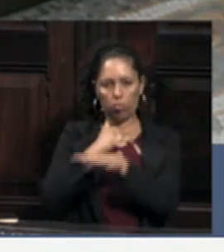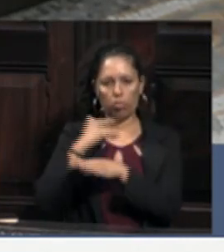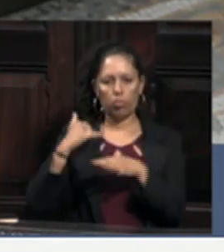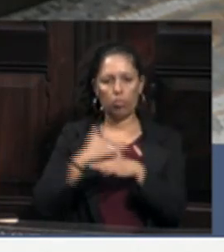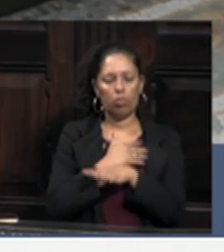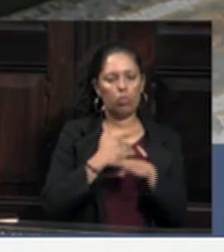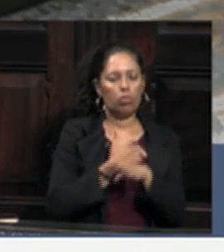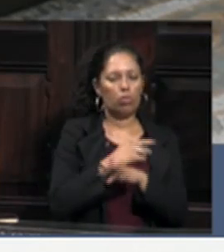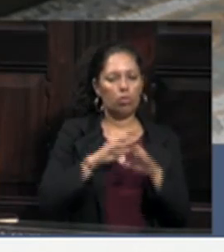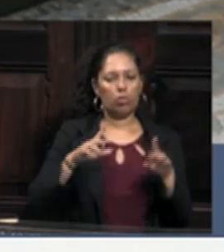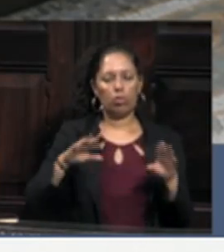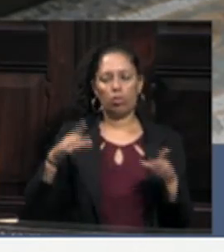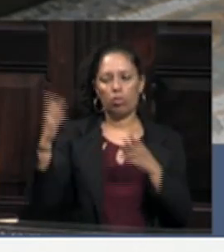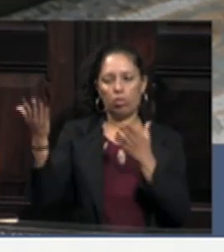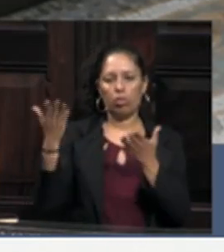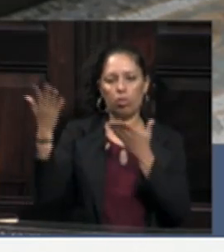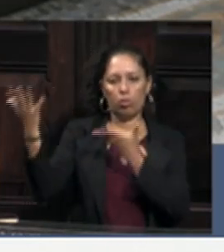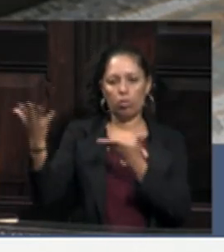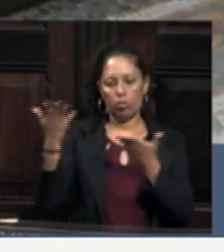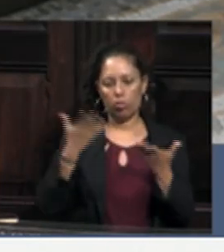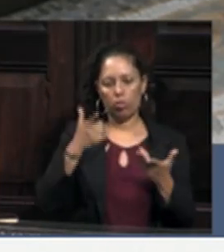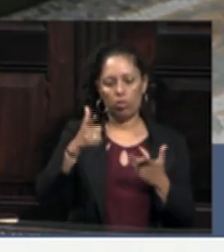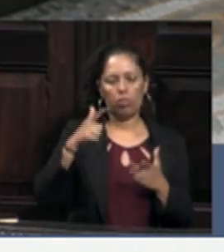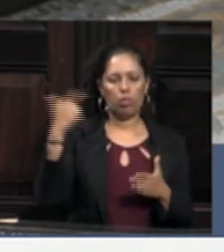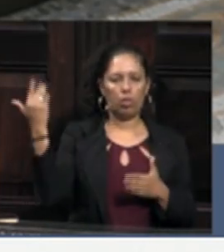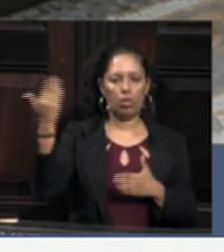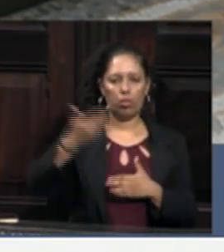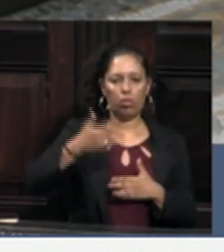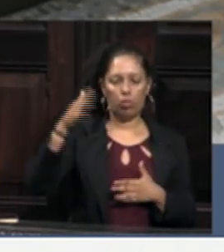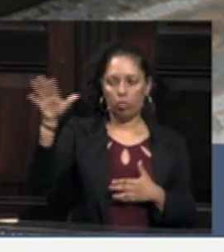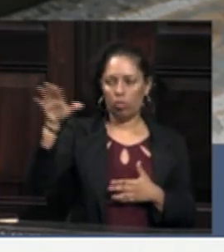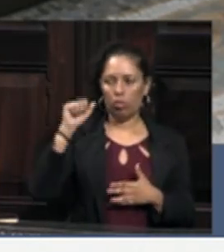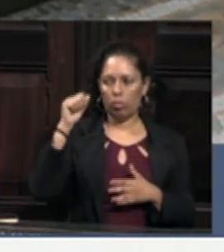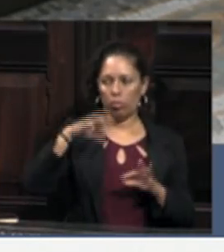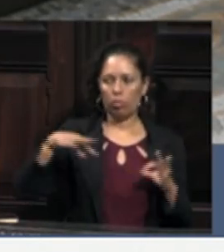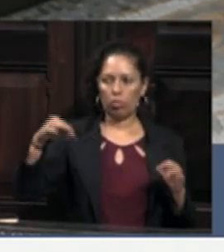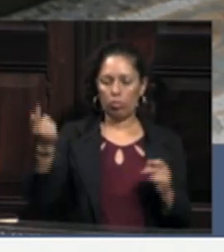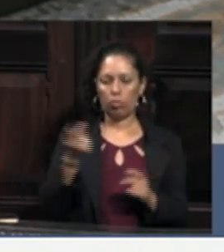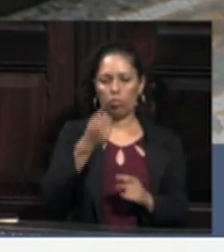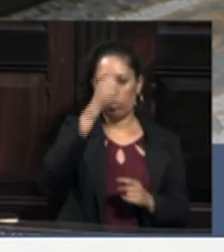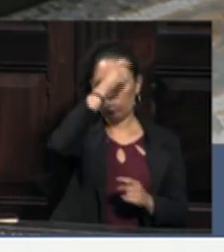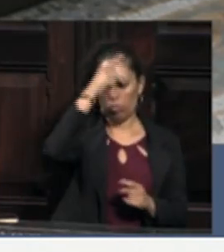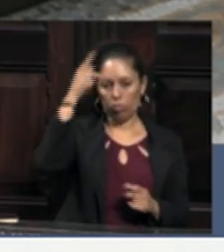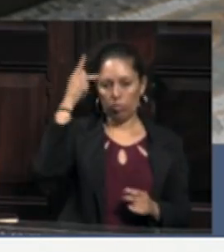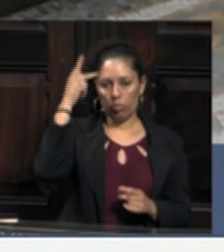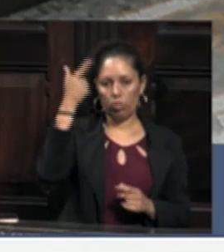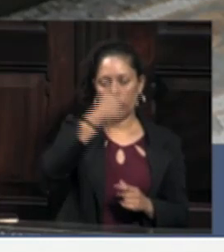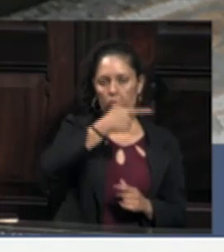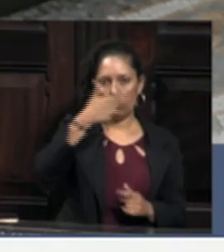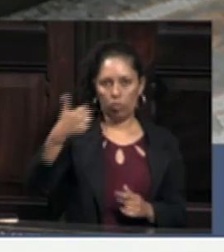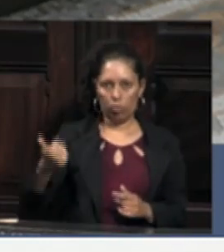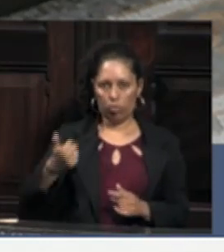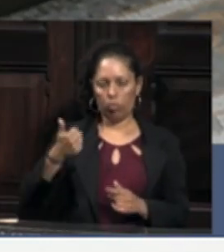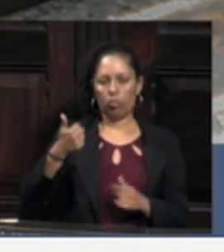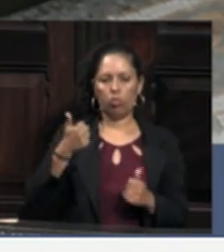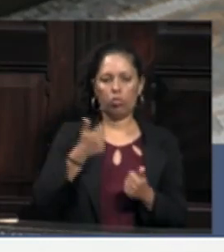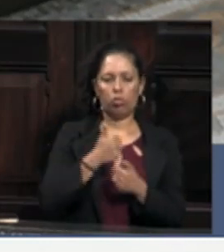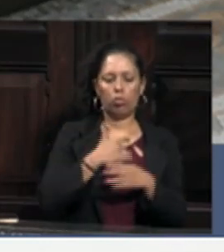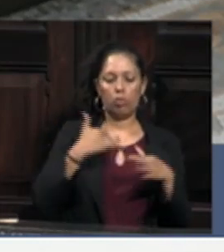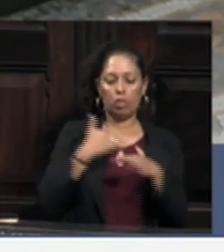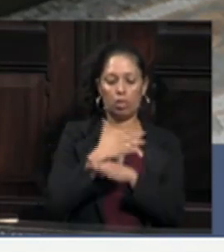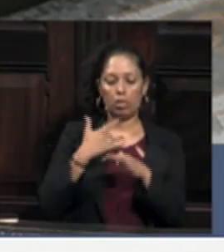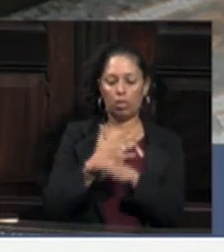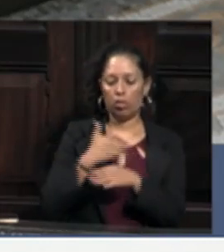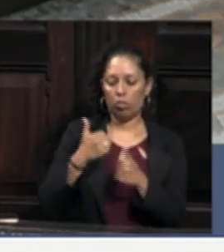Excelência estivesse presente. Nós pedimos convites para todos os prefeitos dos 21 municípios abrangidos pela região metropolitana,